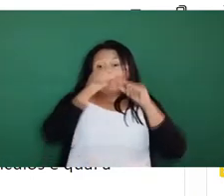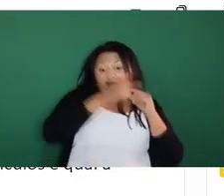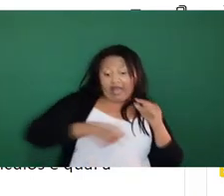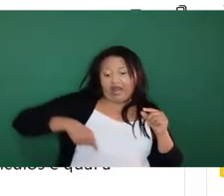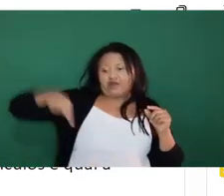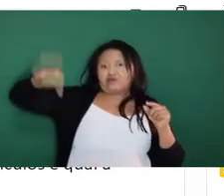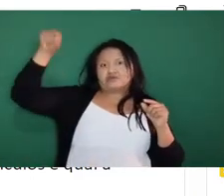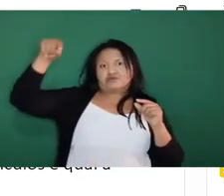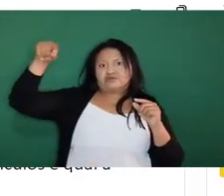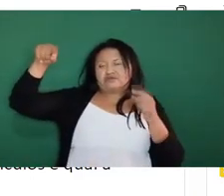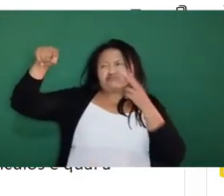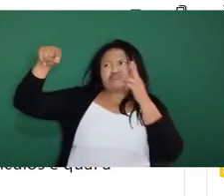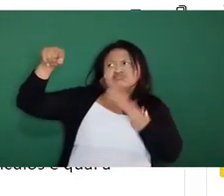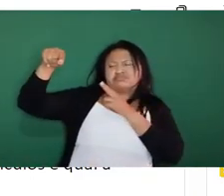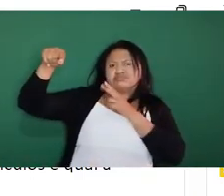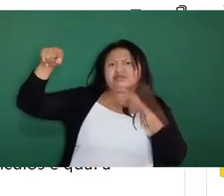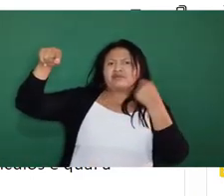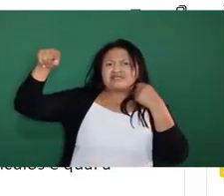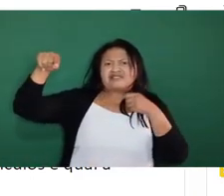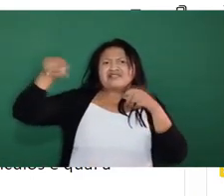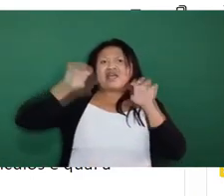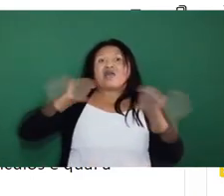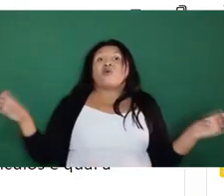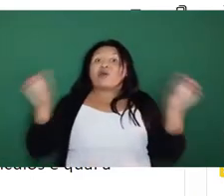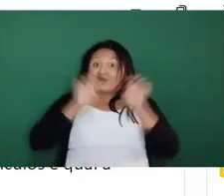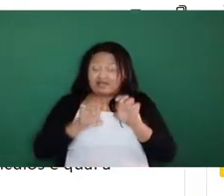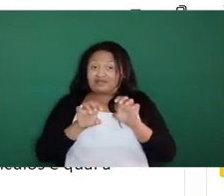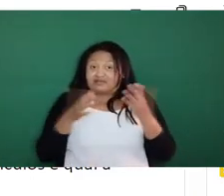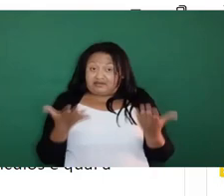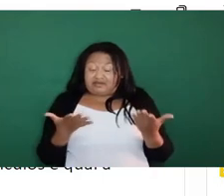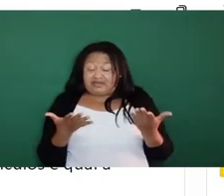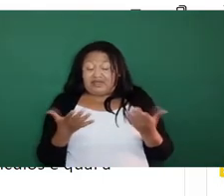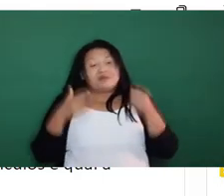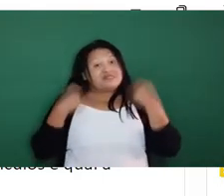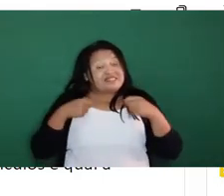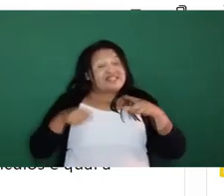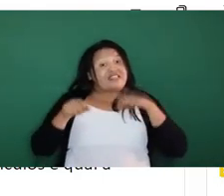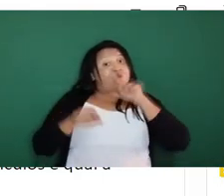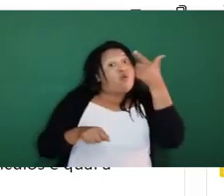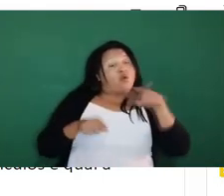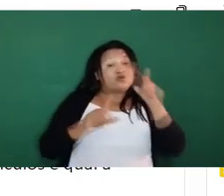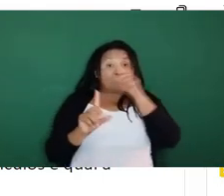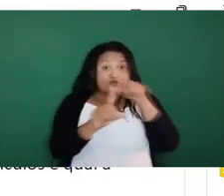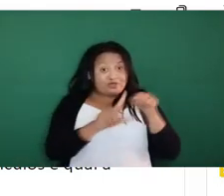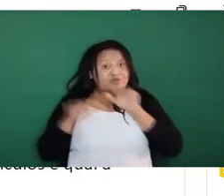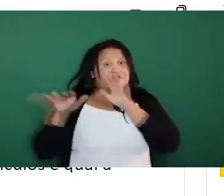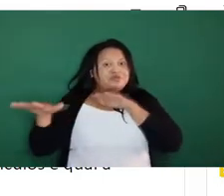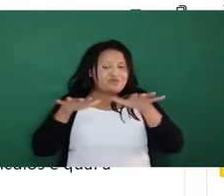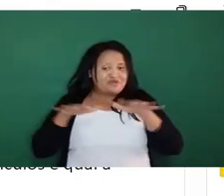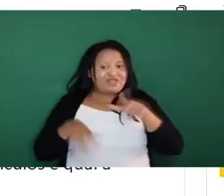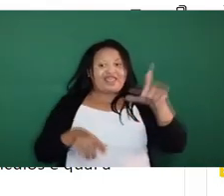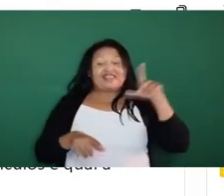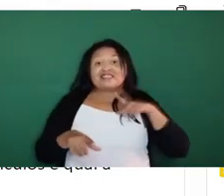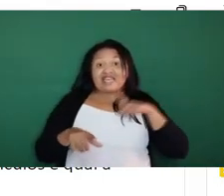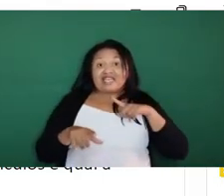parábola precisaria ser uma equação do segundo grau a gente estaria com outro tipo de movimento aqui a gente tem um